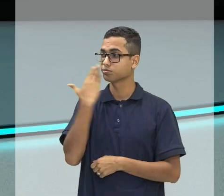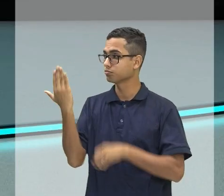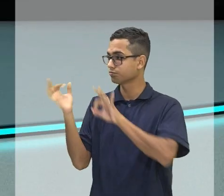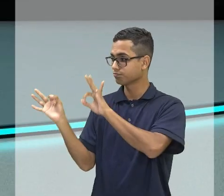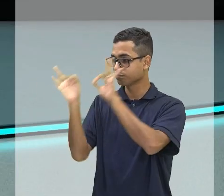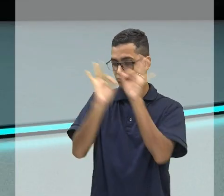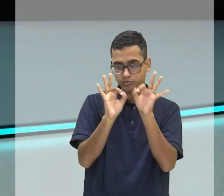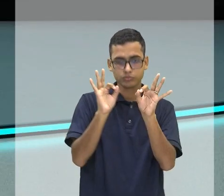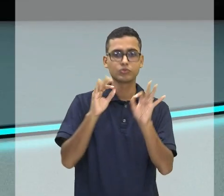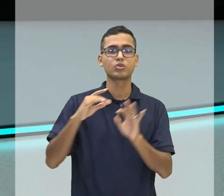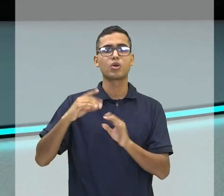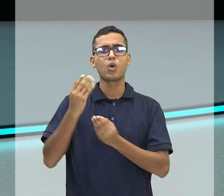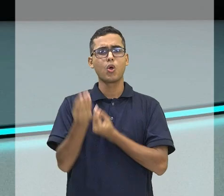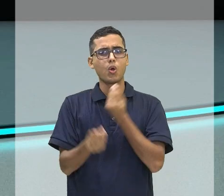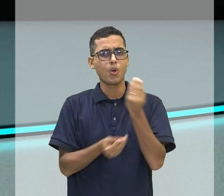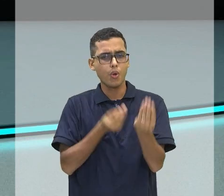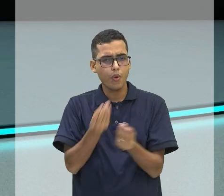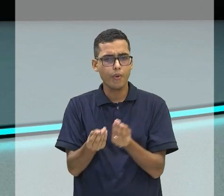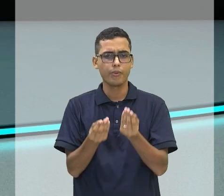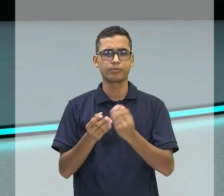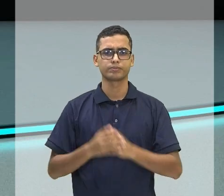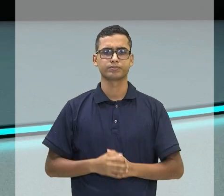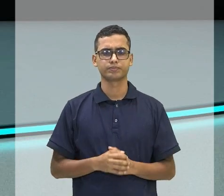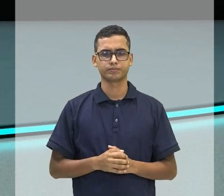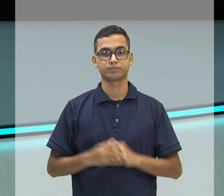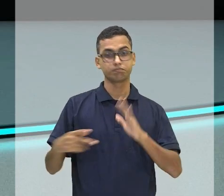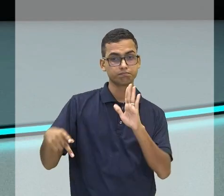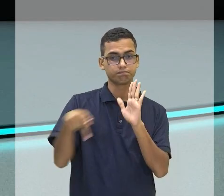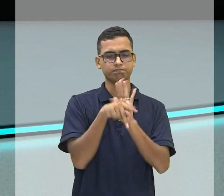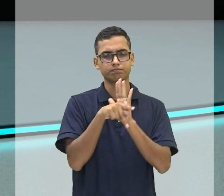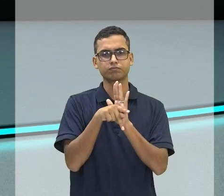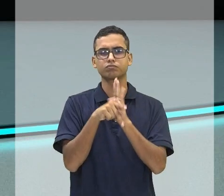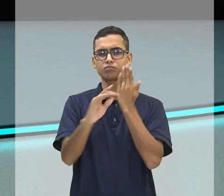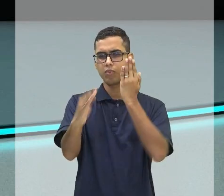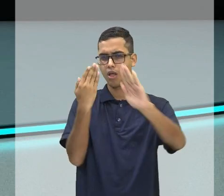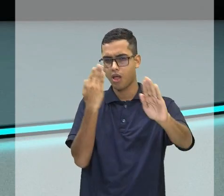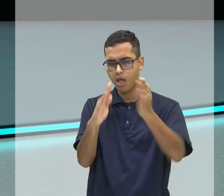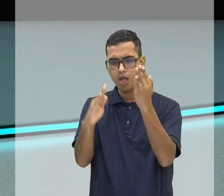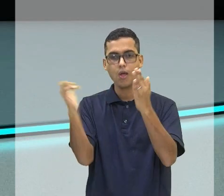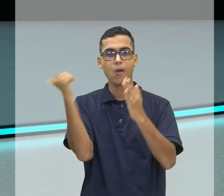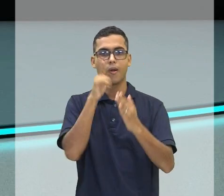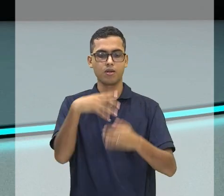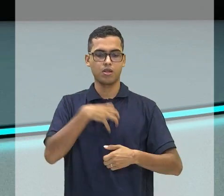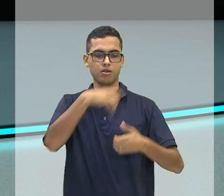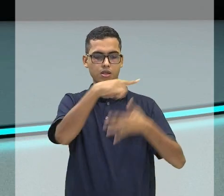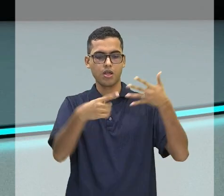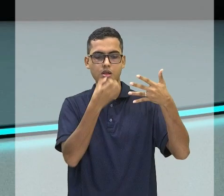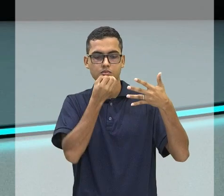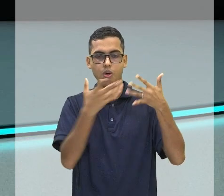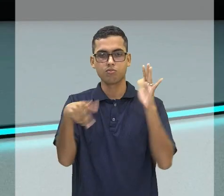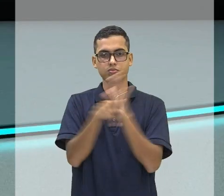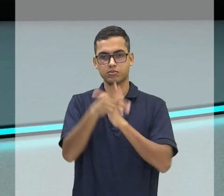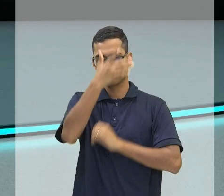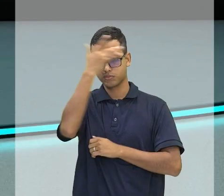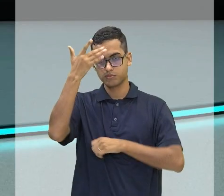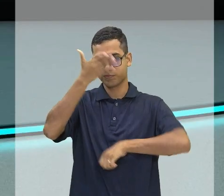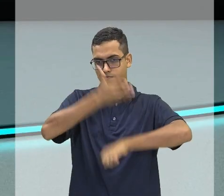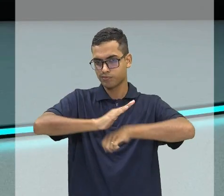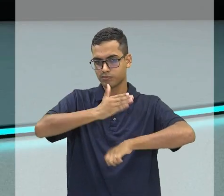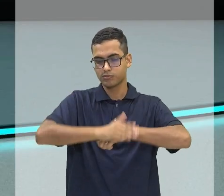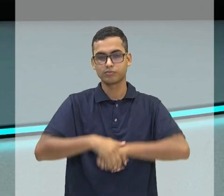algumas formas de o que o karatê traz para os seus praticantes. Então, primeiro, o karatê ele